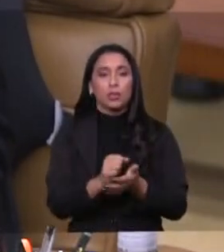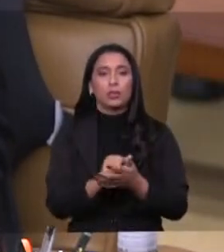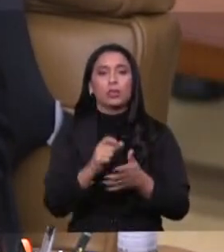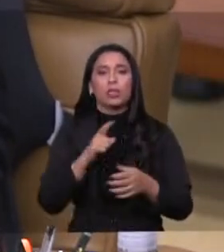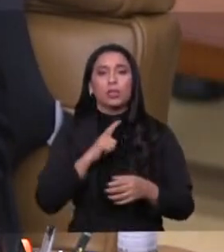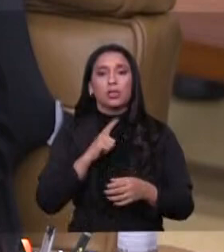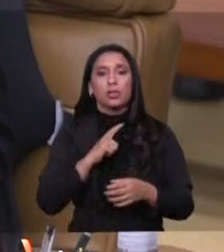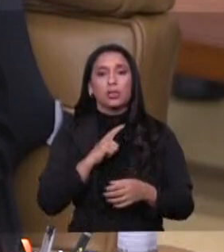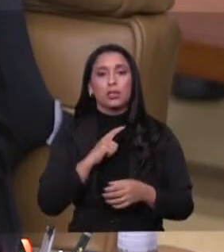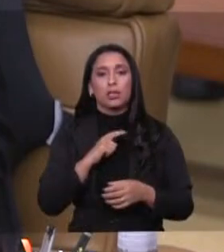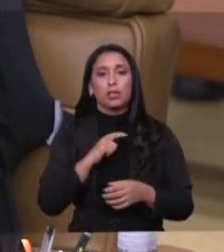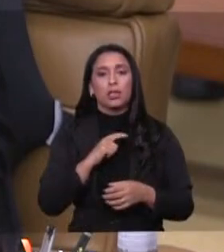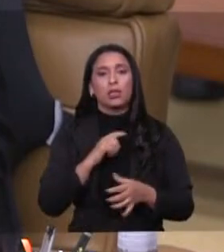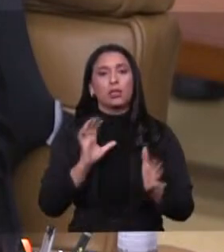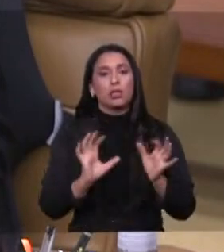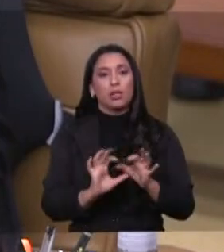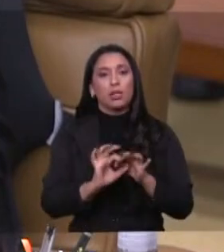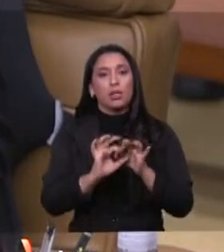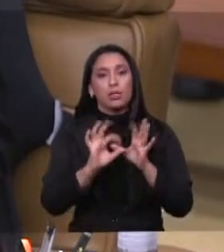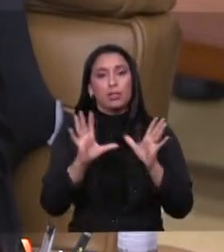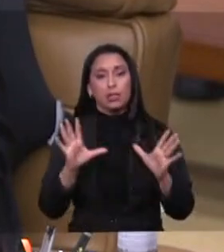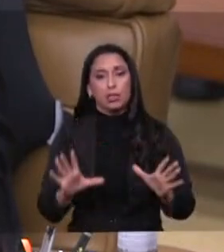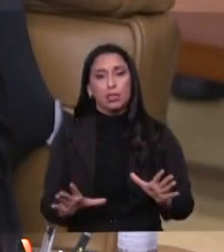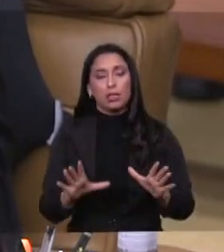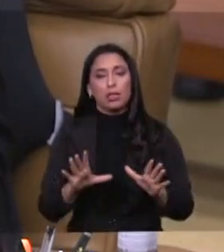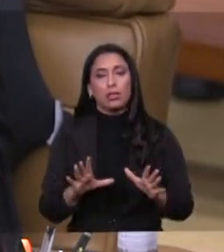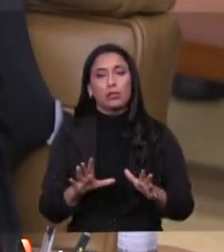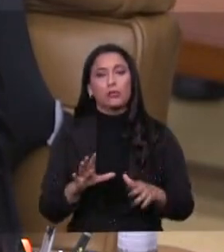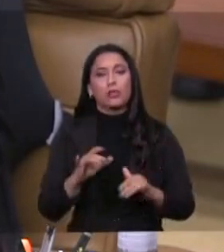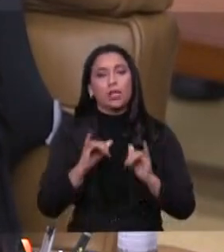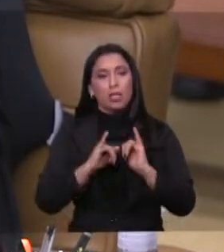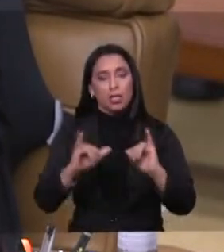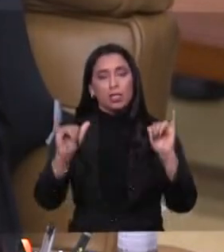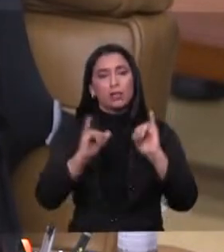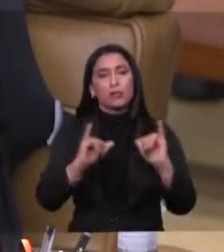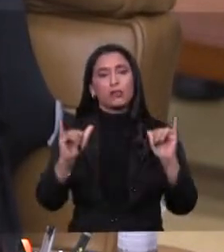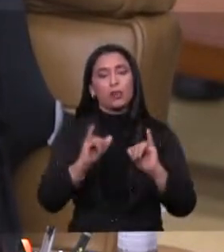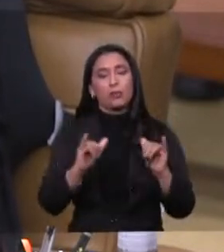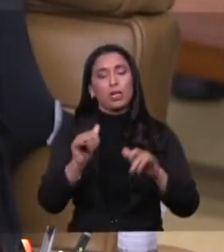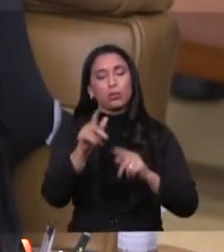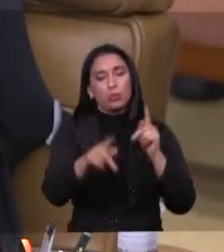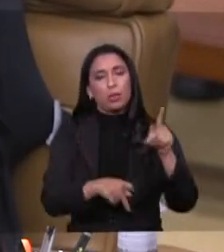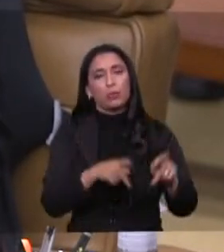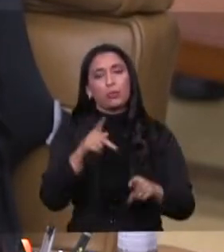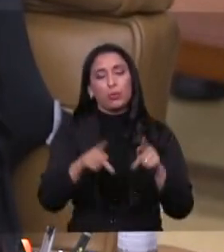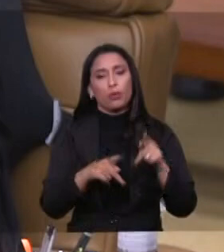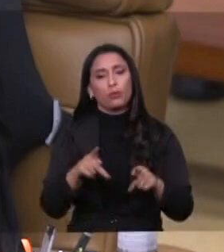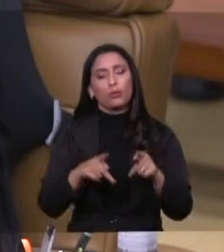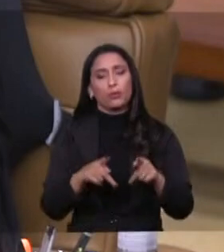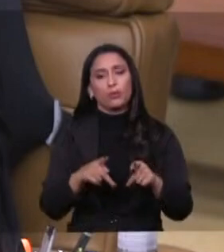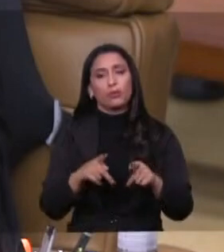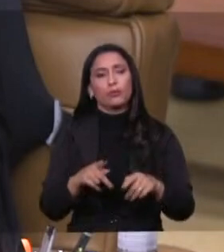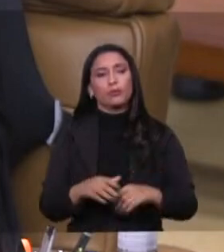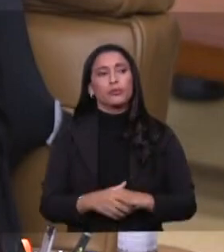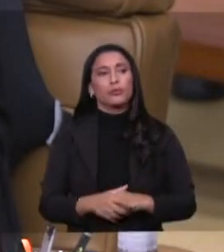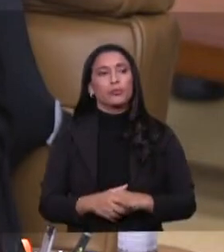haja consentimento livre, prévio e informado das comunidades indígenas envolvidas.